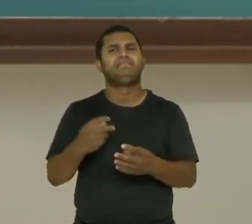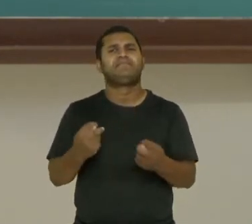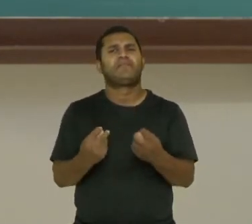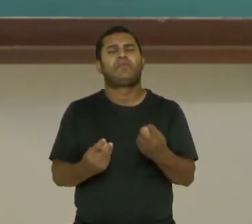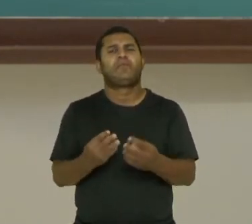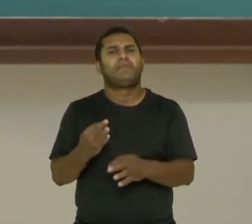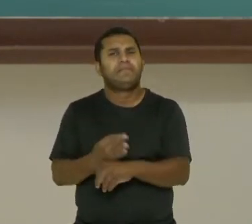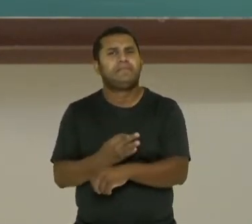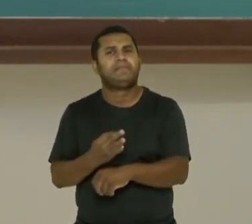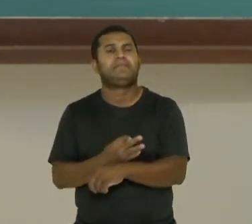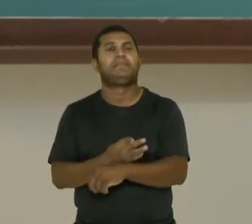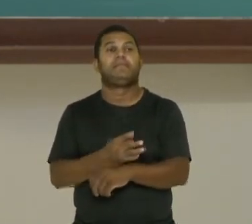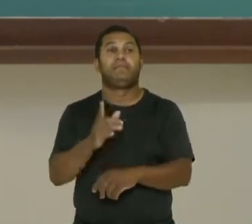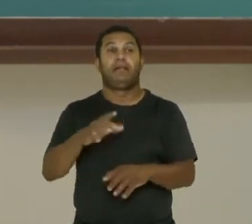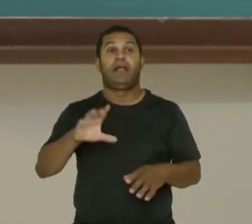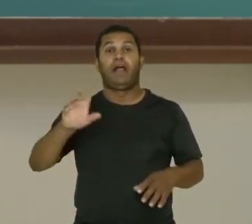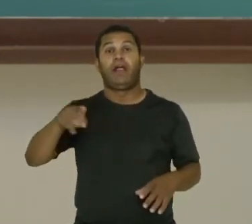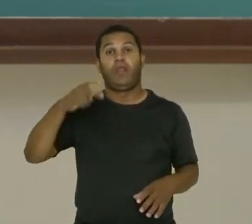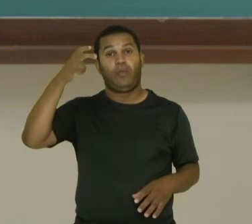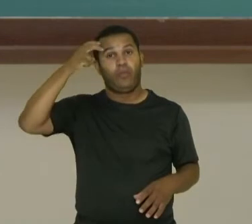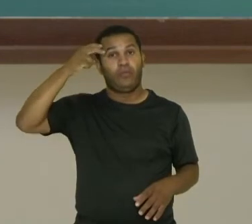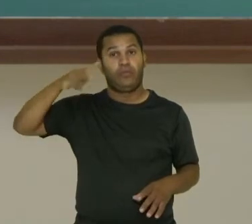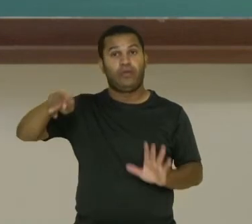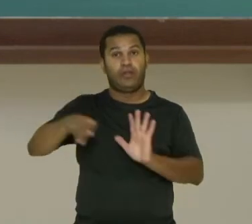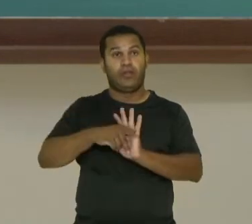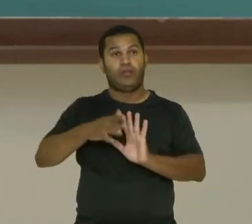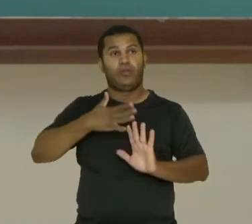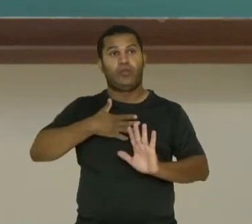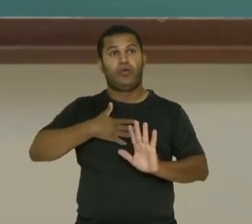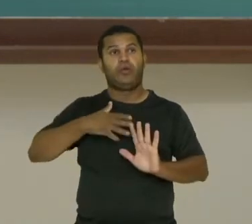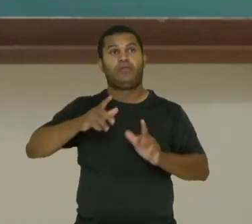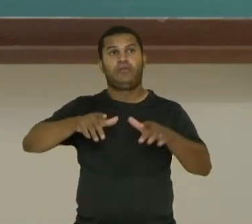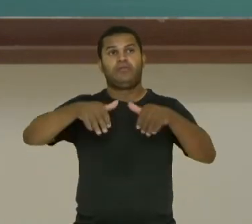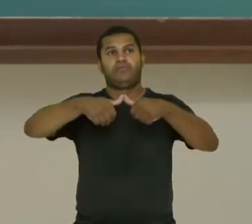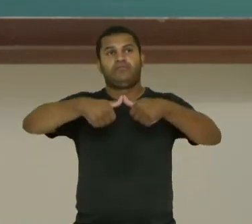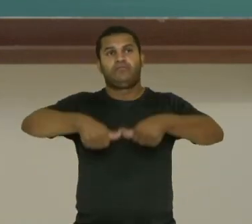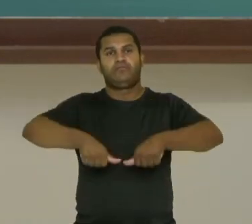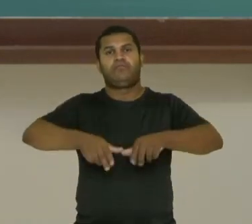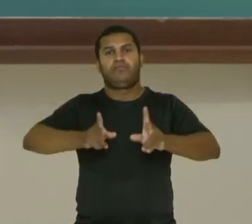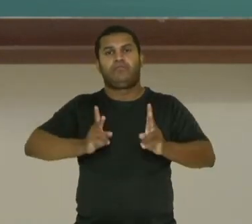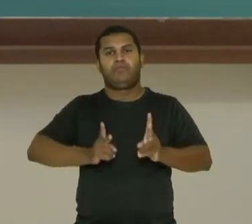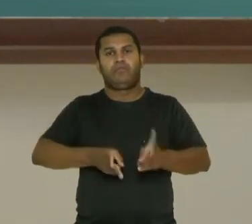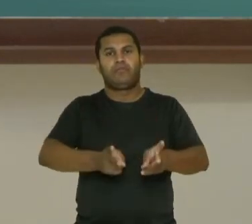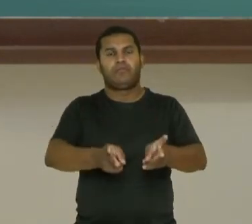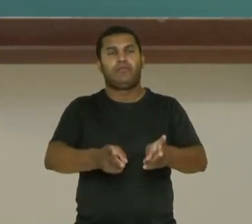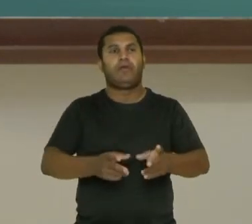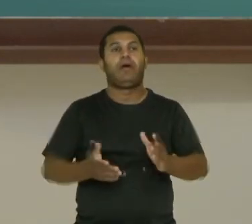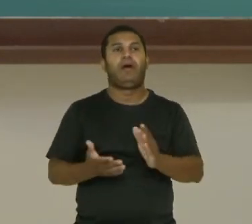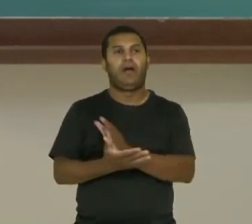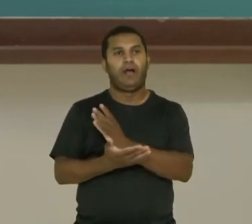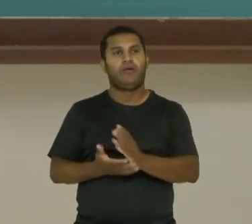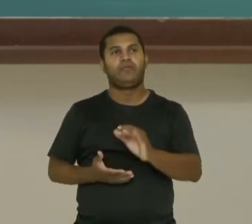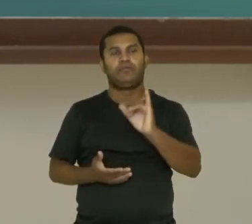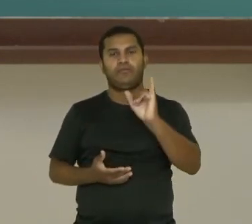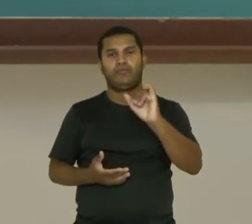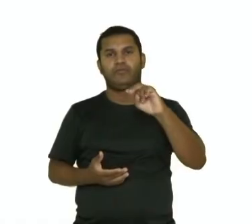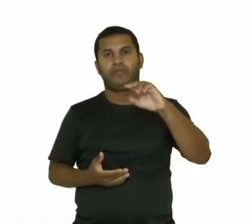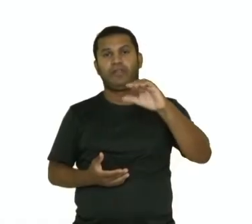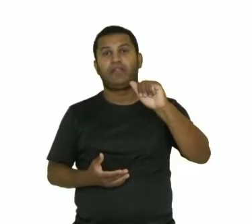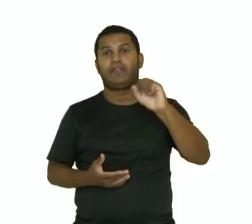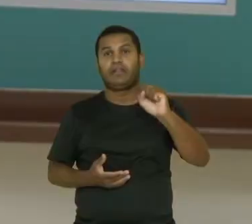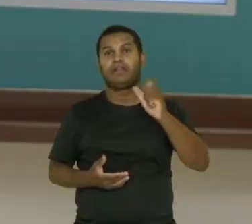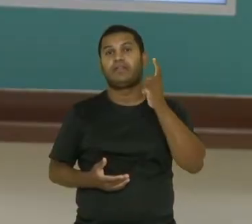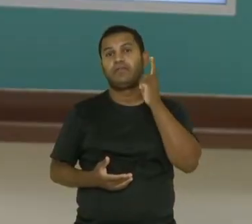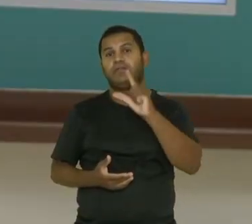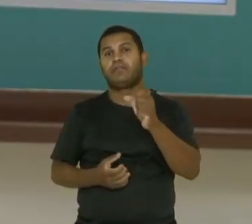nos dominaram, mas na nossa cultura vocês não vão nos dominar. Então, isso é um aspecto importante dos incas. Tá? Então, vamos